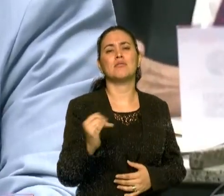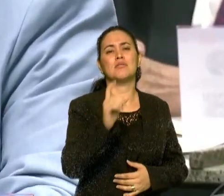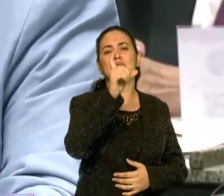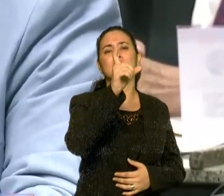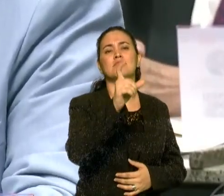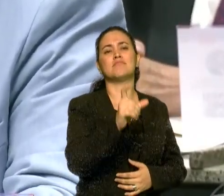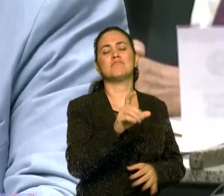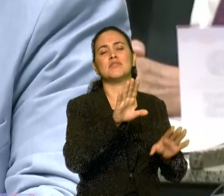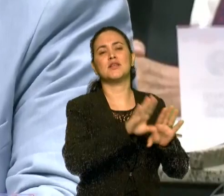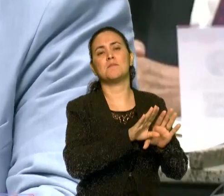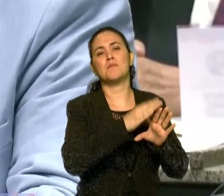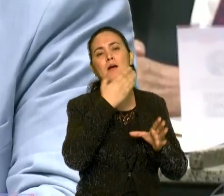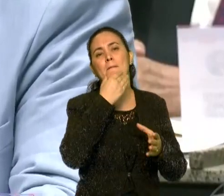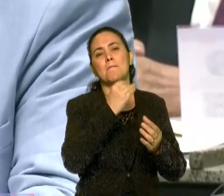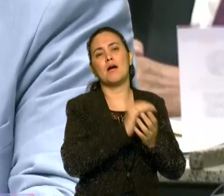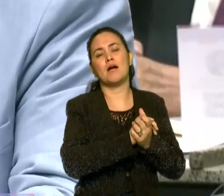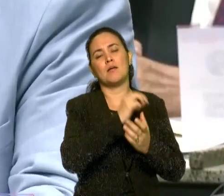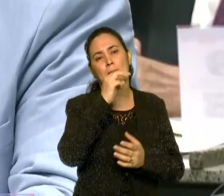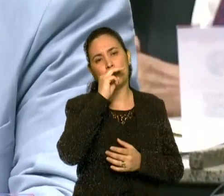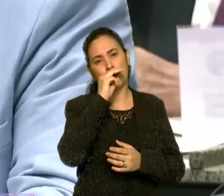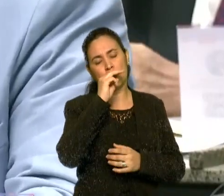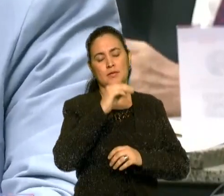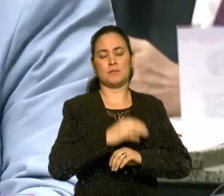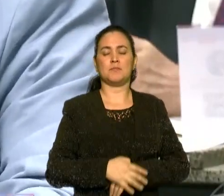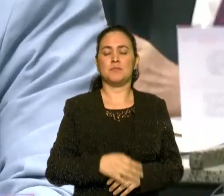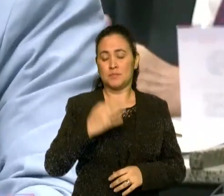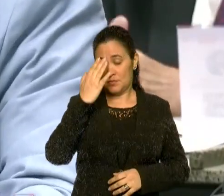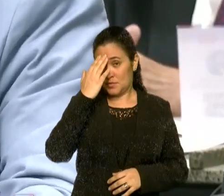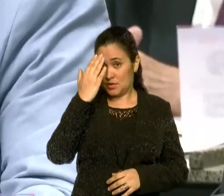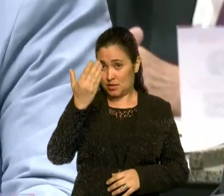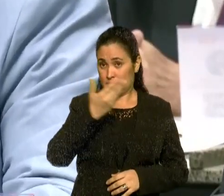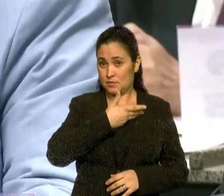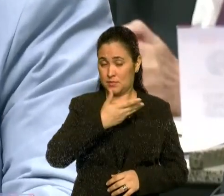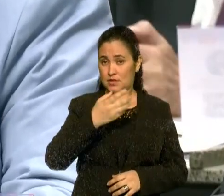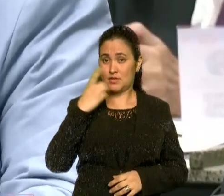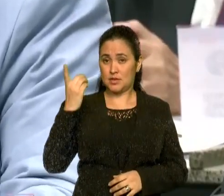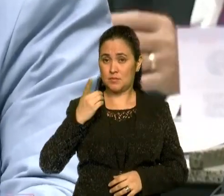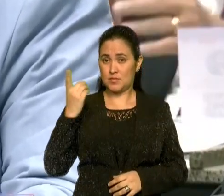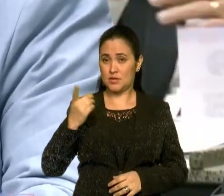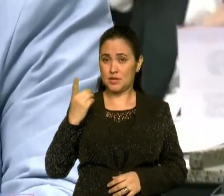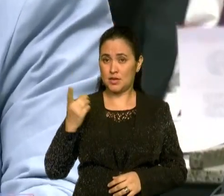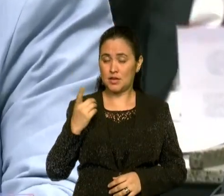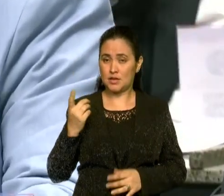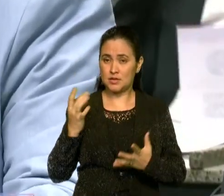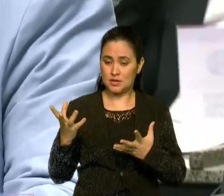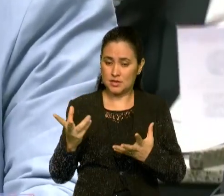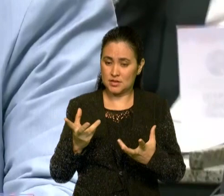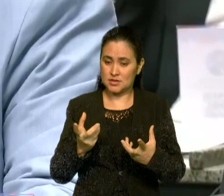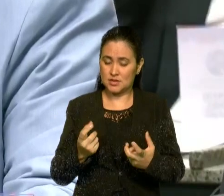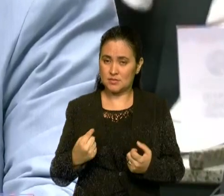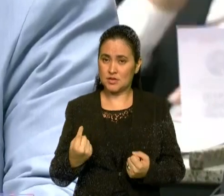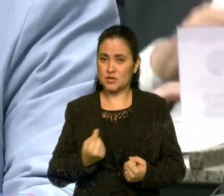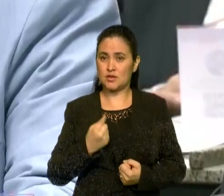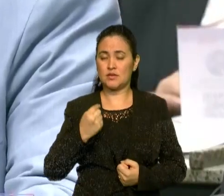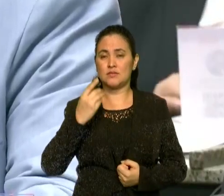Agradecer aqui os nossos colegas deputados, as anfitriãs, Daniela e